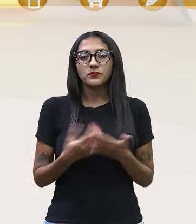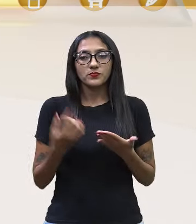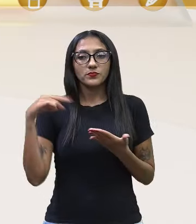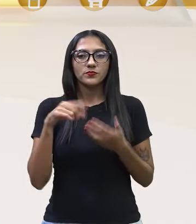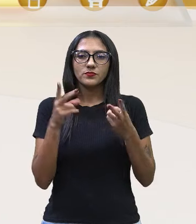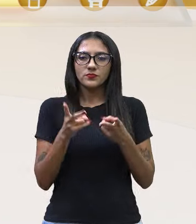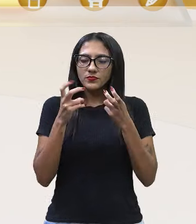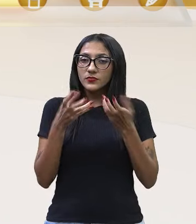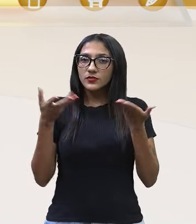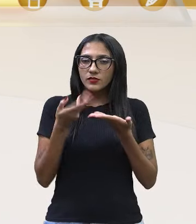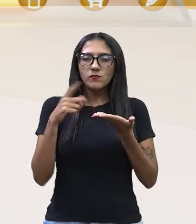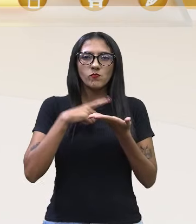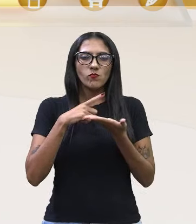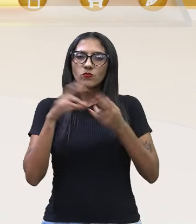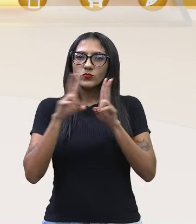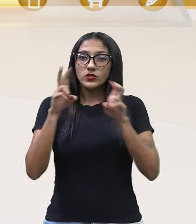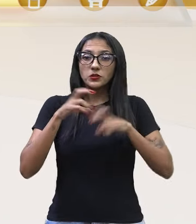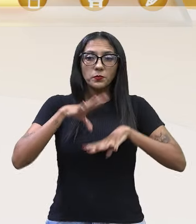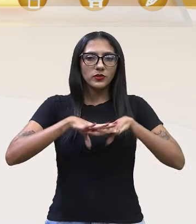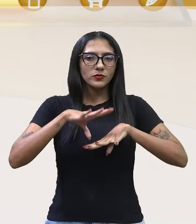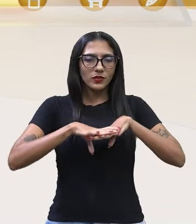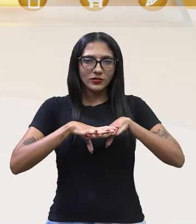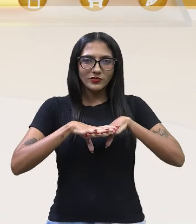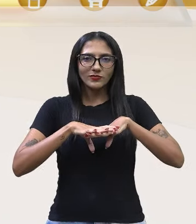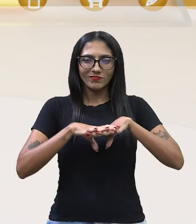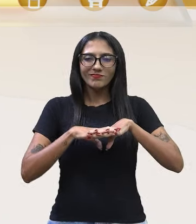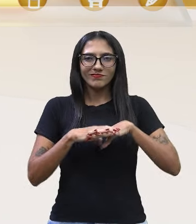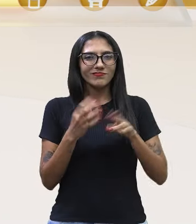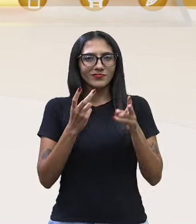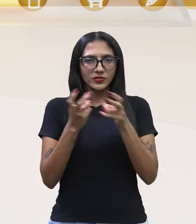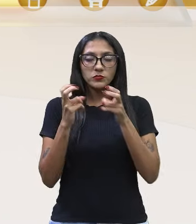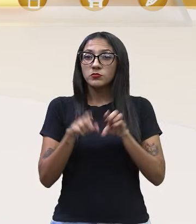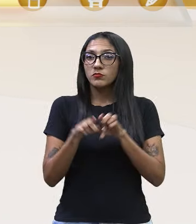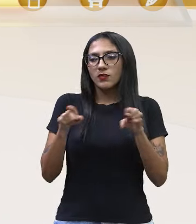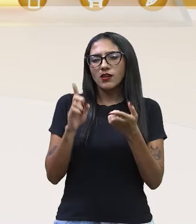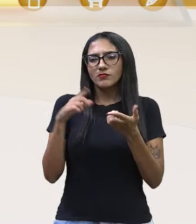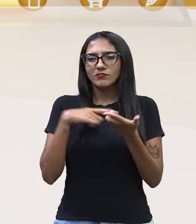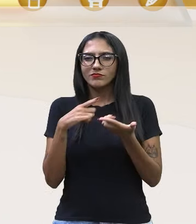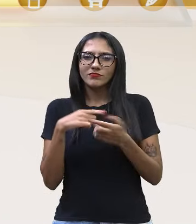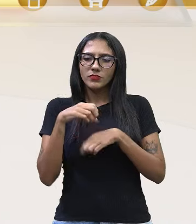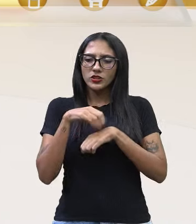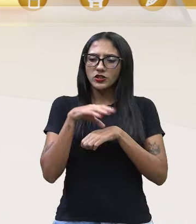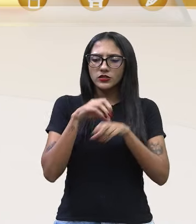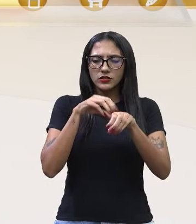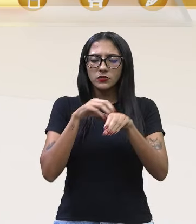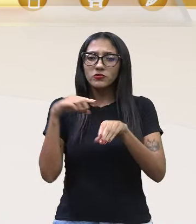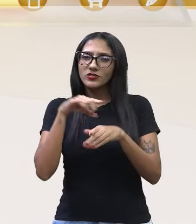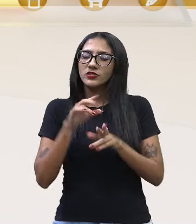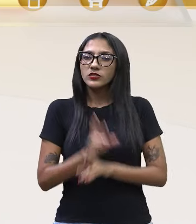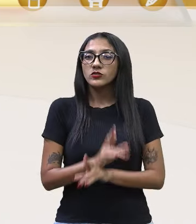estamos falando de matemática para vocês só que de uma maneira diferente né Prof exatamente aplicada